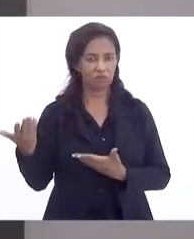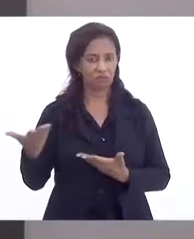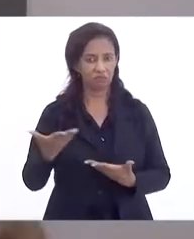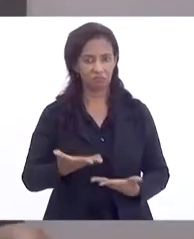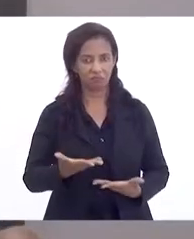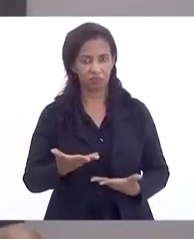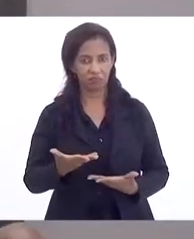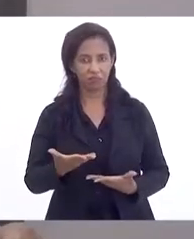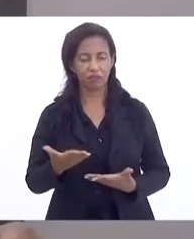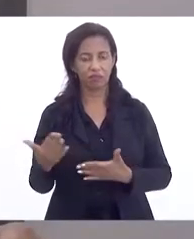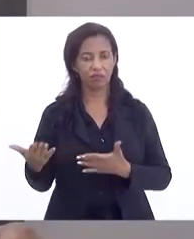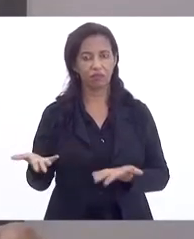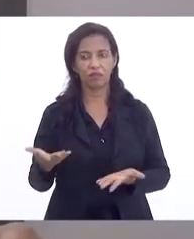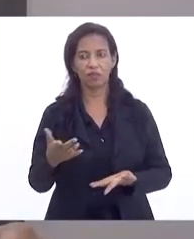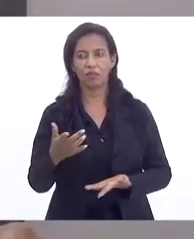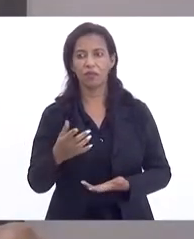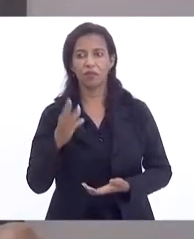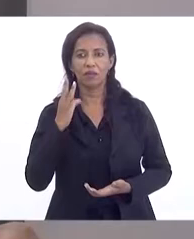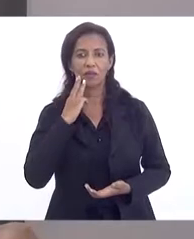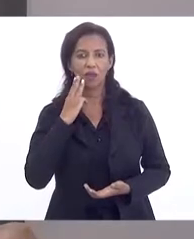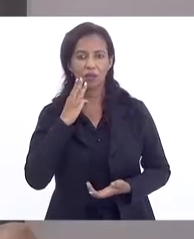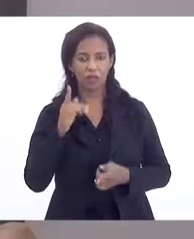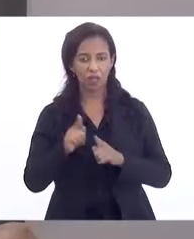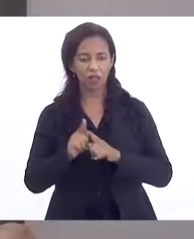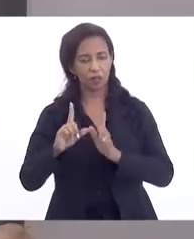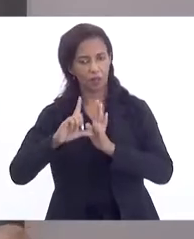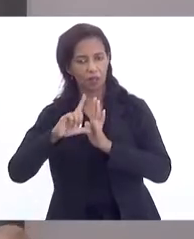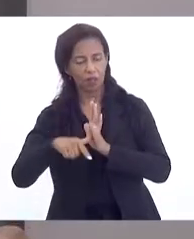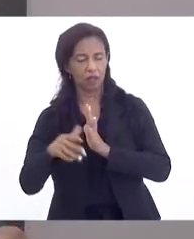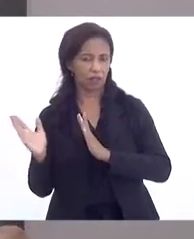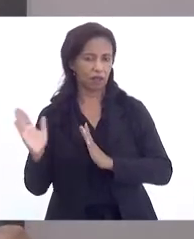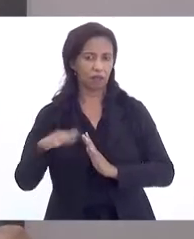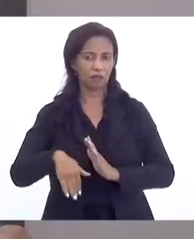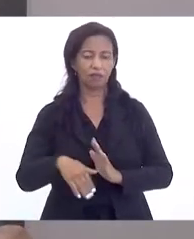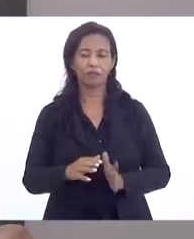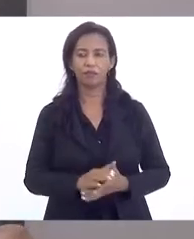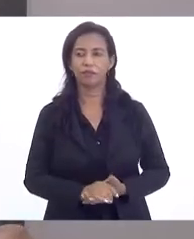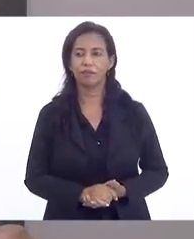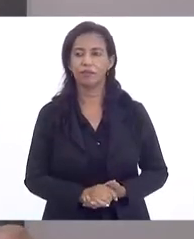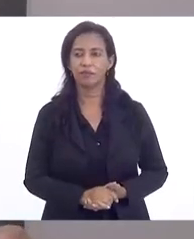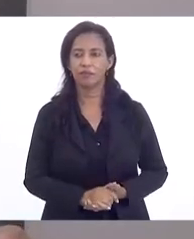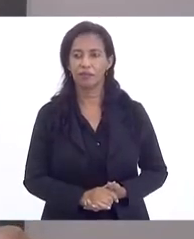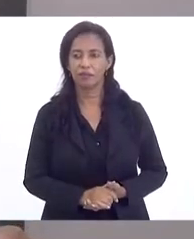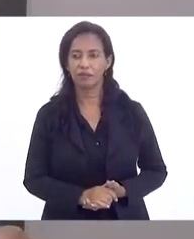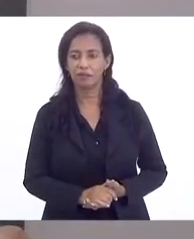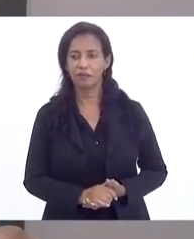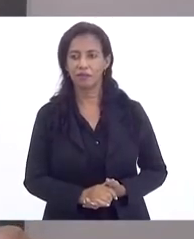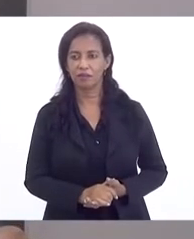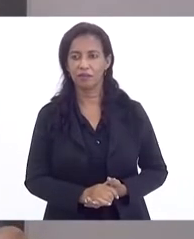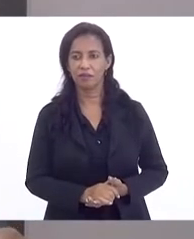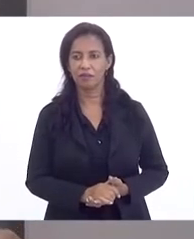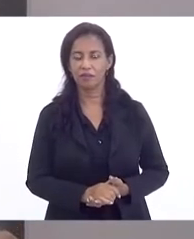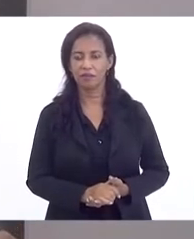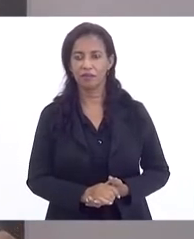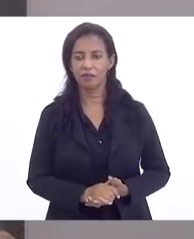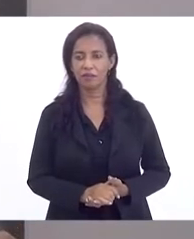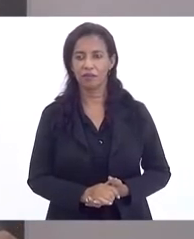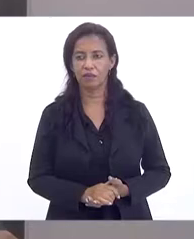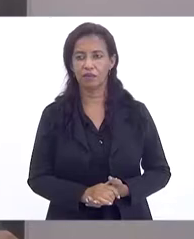Está a caminho. O deputado Valdec também justificou o atraso. Ele está numa reunião no Pinel. Instituto Pinel.